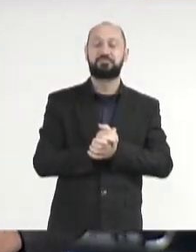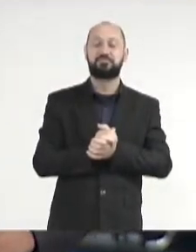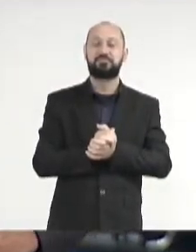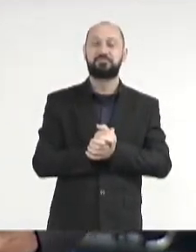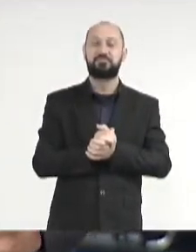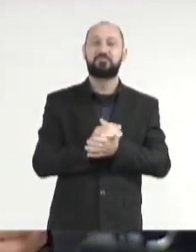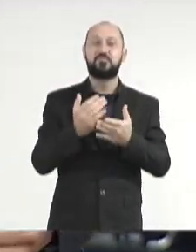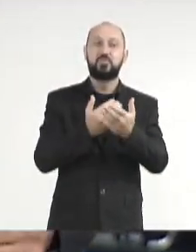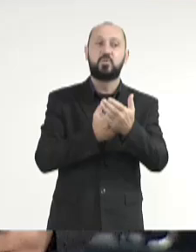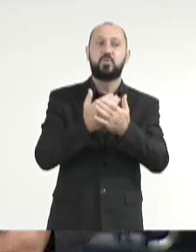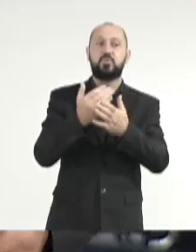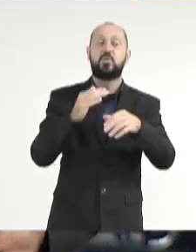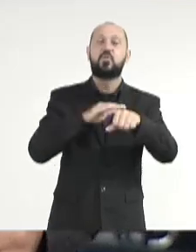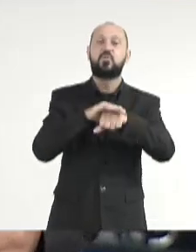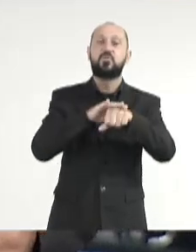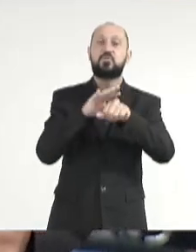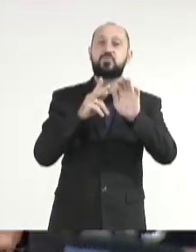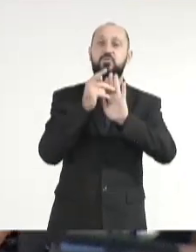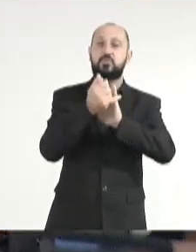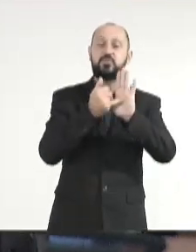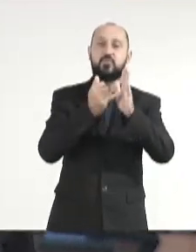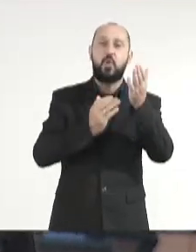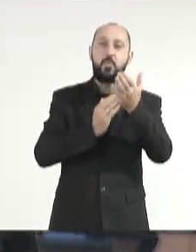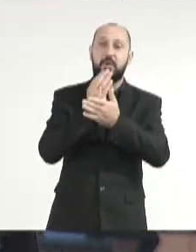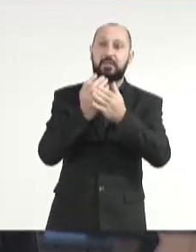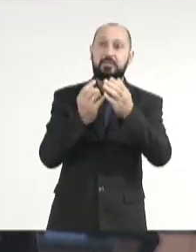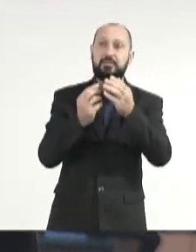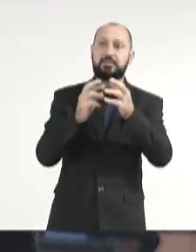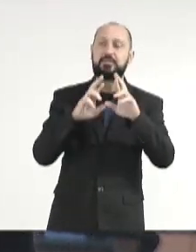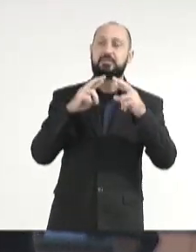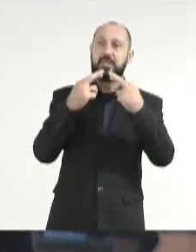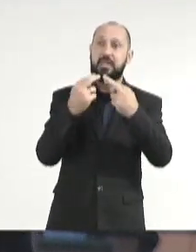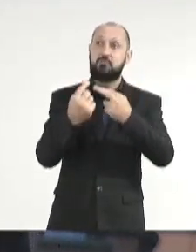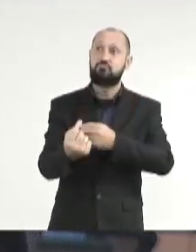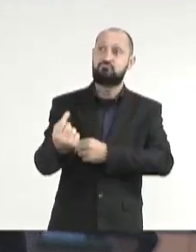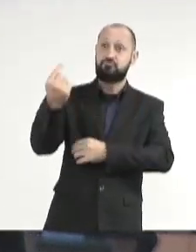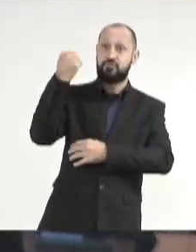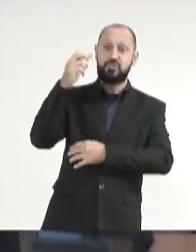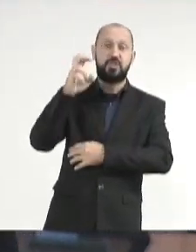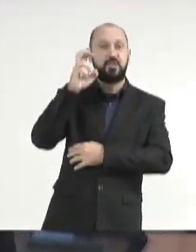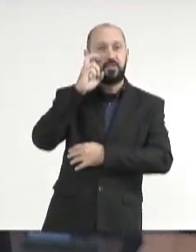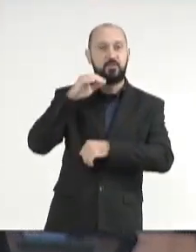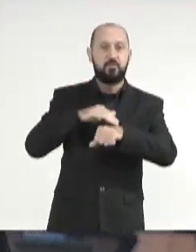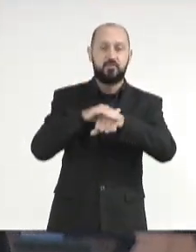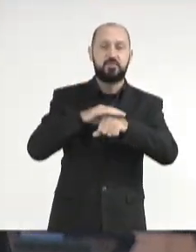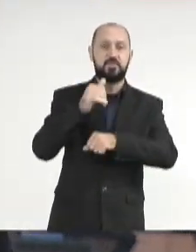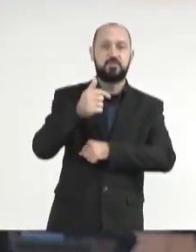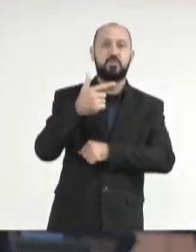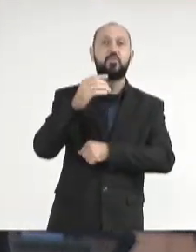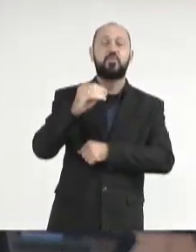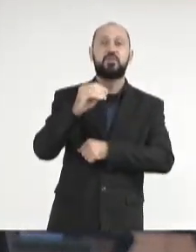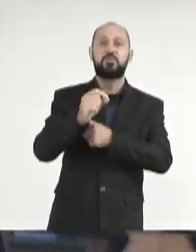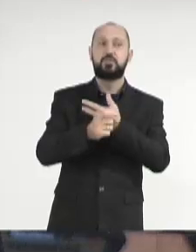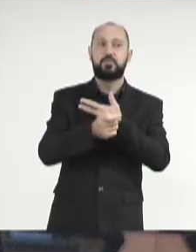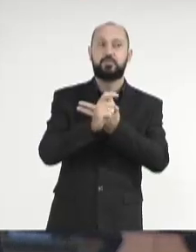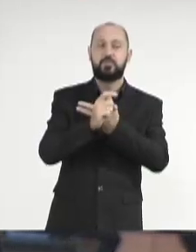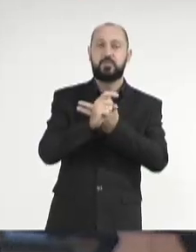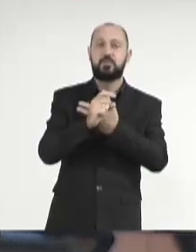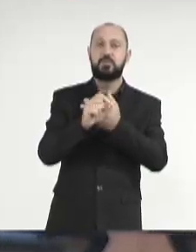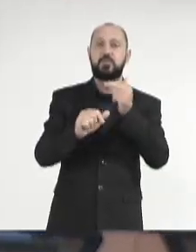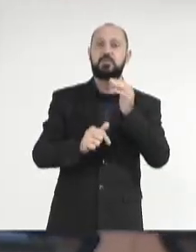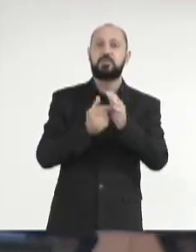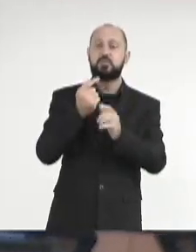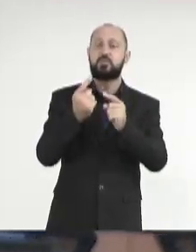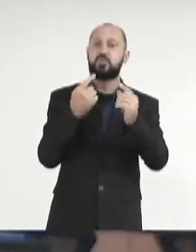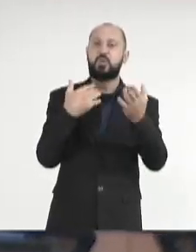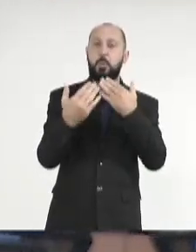Bom, agora vamos já iniciar falando dos projetos que foram aprovados na última quinta-feira. Já iniciou falando do projeto 120 do Executivo, em segunda